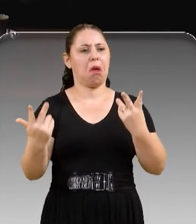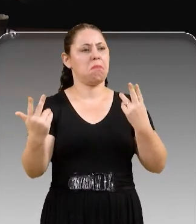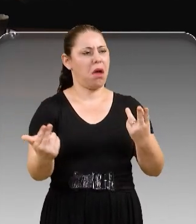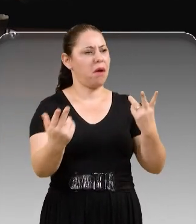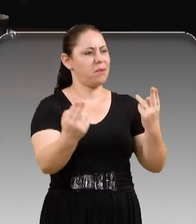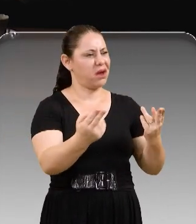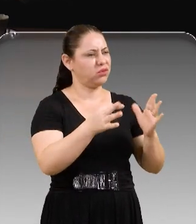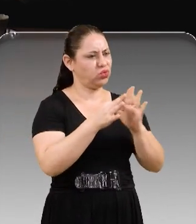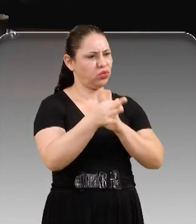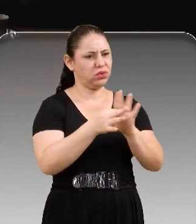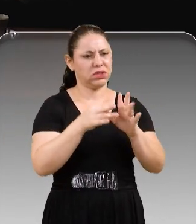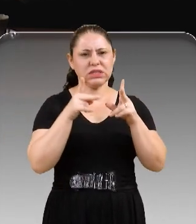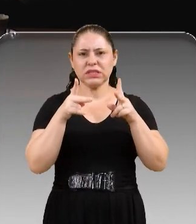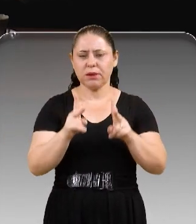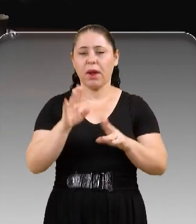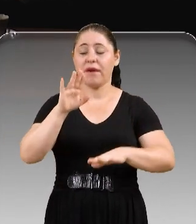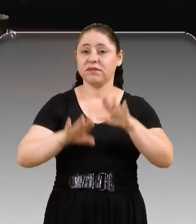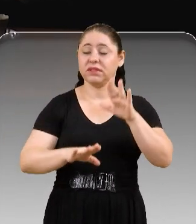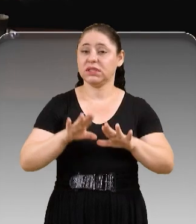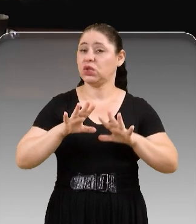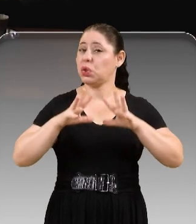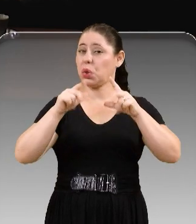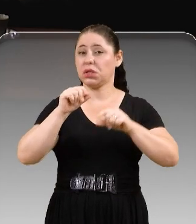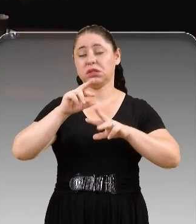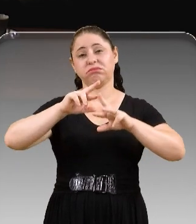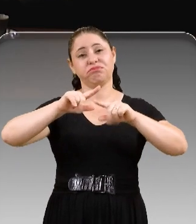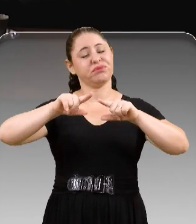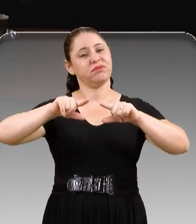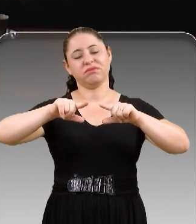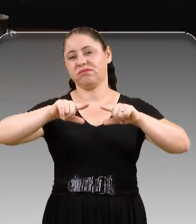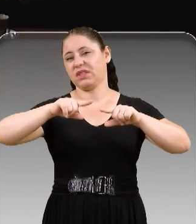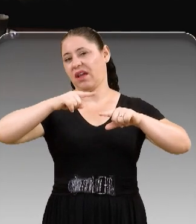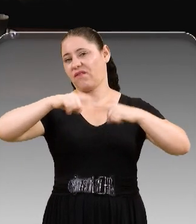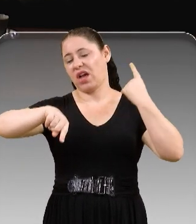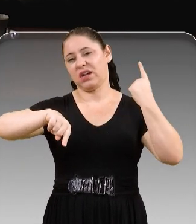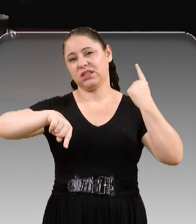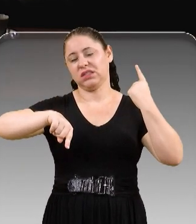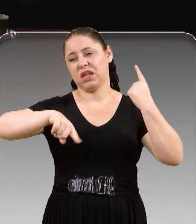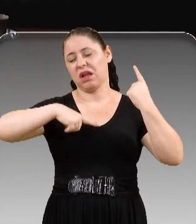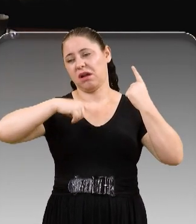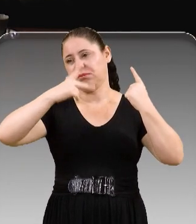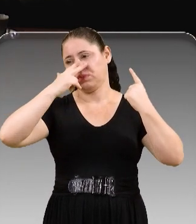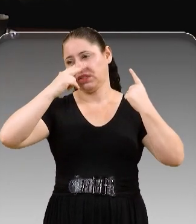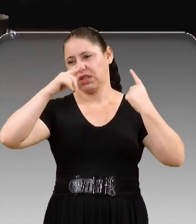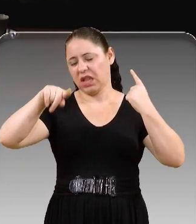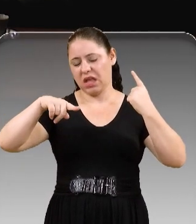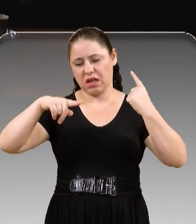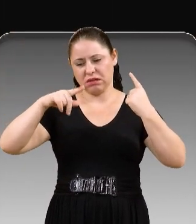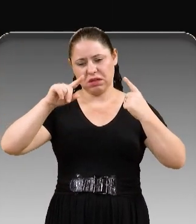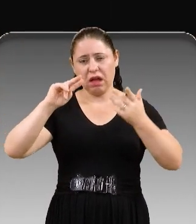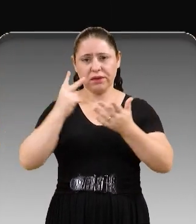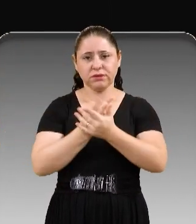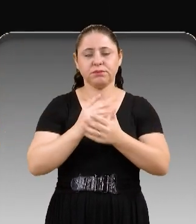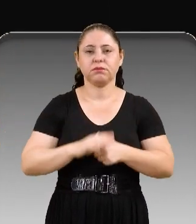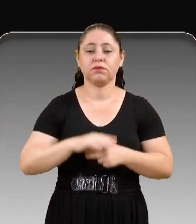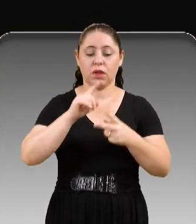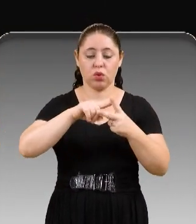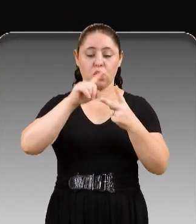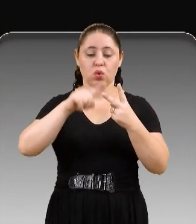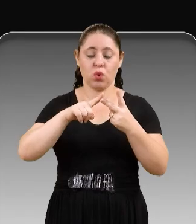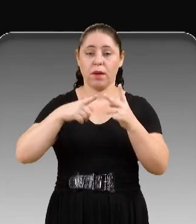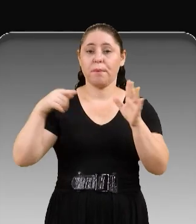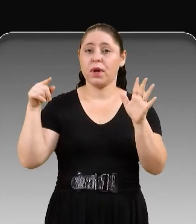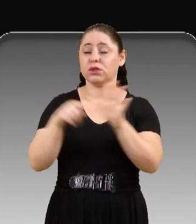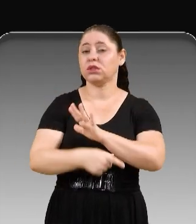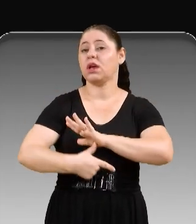com a mesma argumentação sempre, muitas delas totalmente improcedentes. Então, isso assoberba o judiciário. Certo, e eu tenho